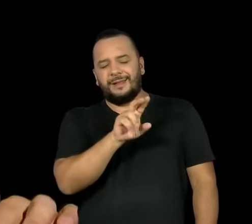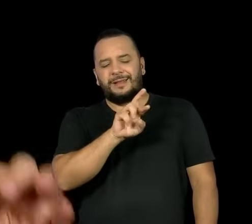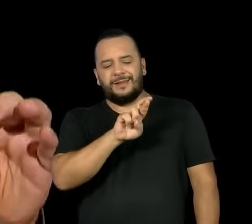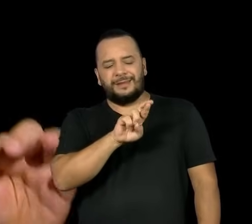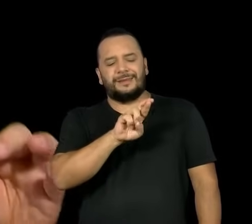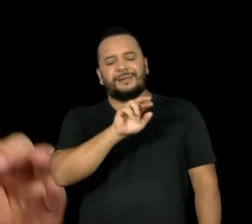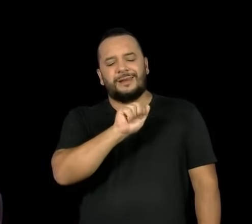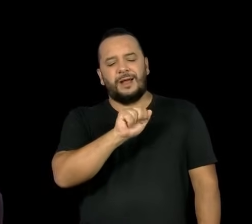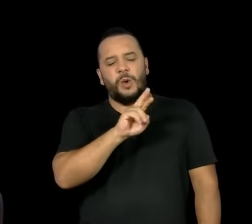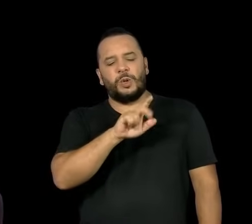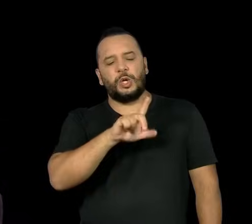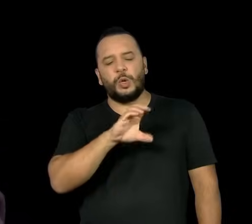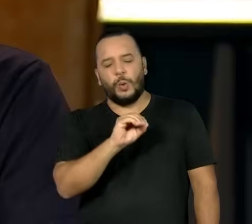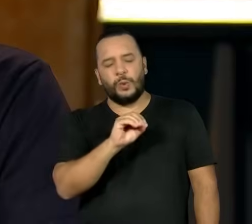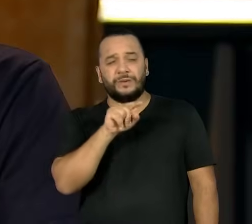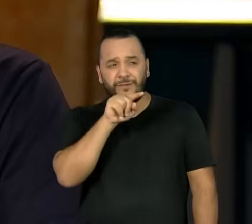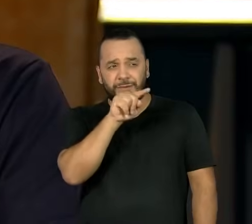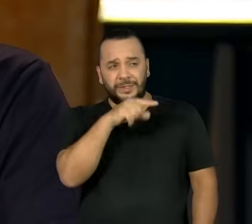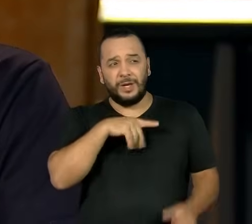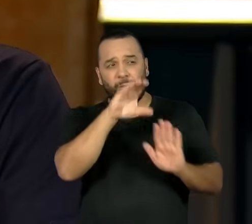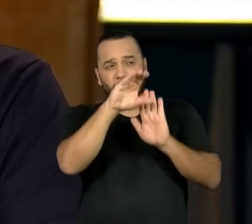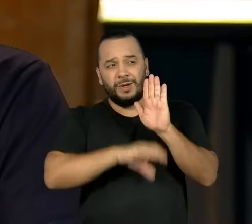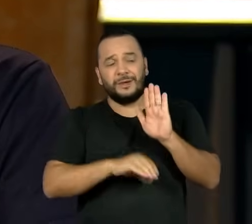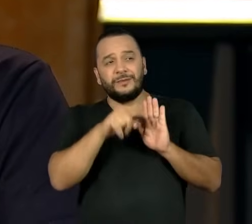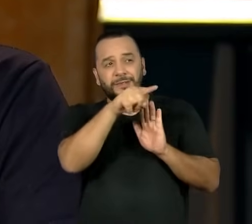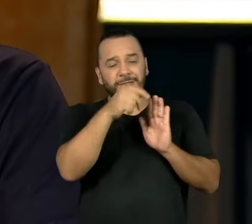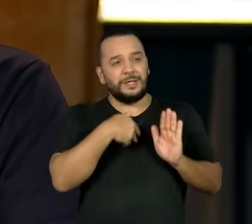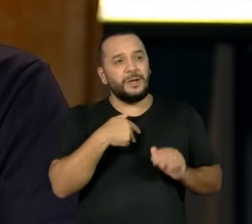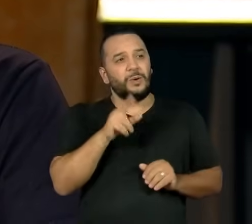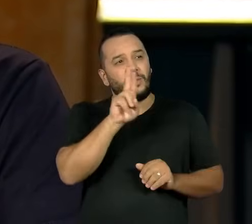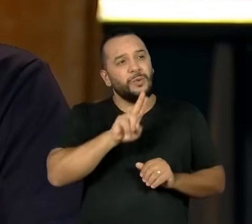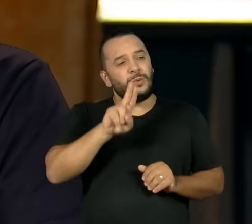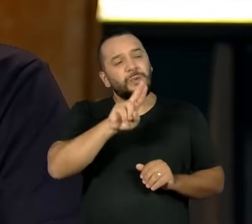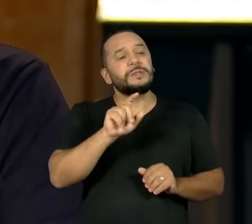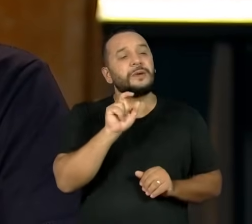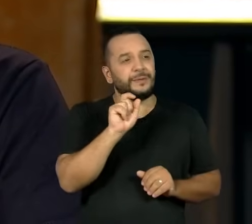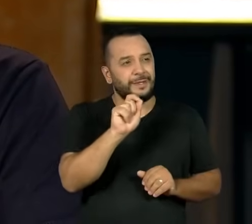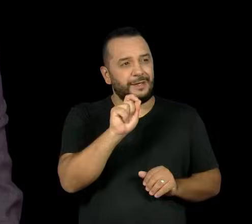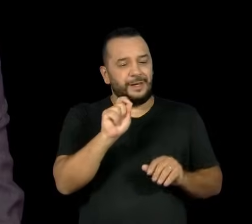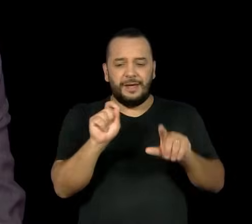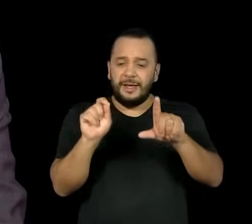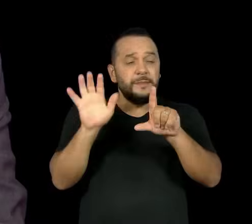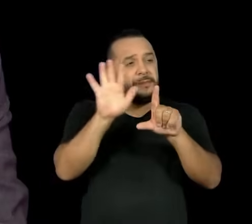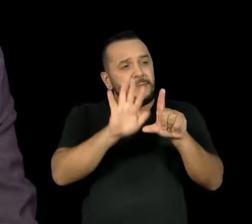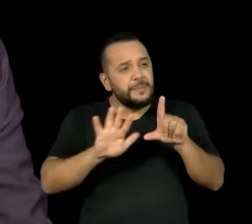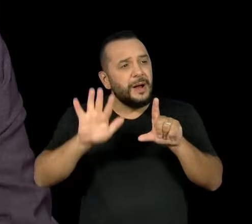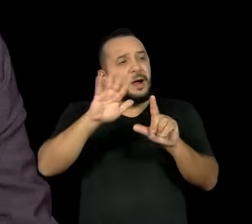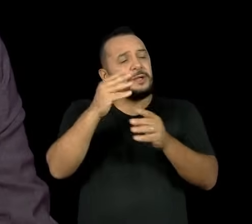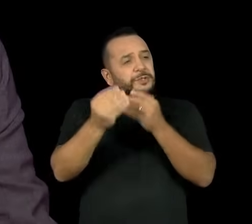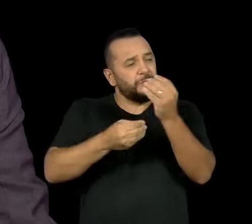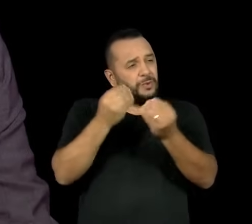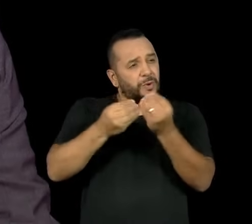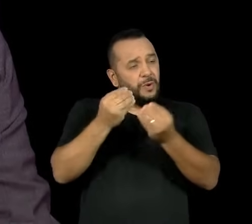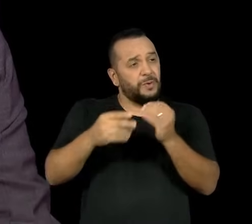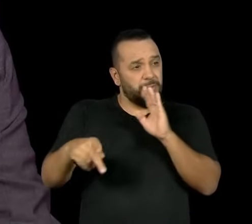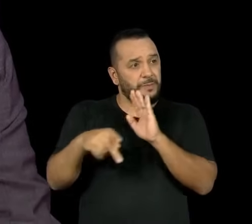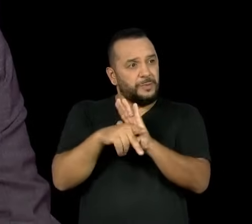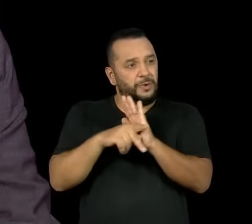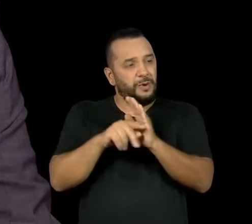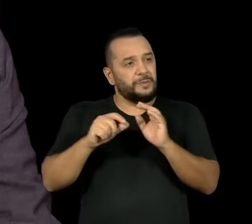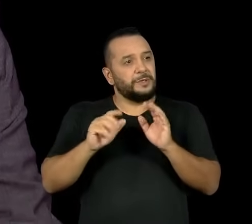trabalha com o seguinte: utilização da imagem funcional por ressonância magnética e